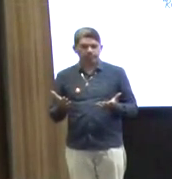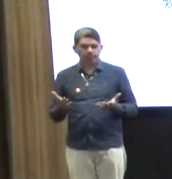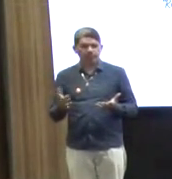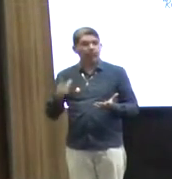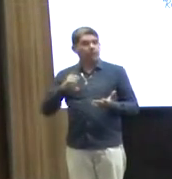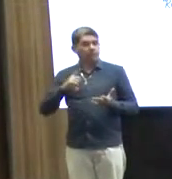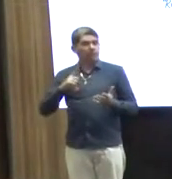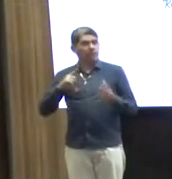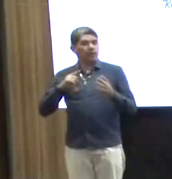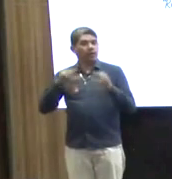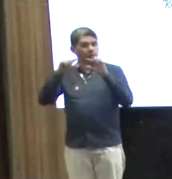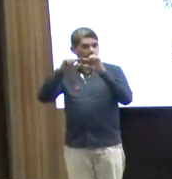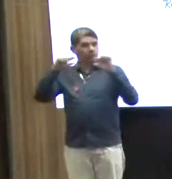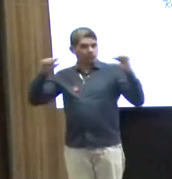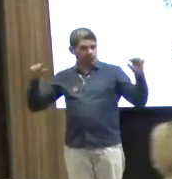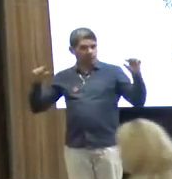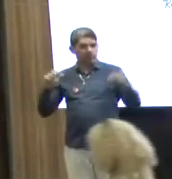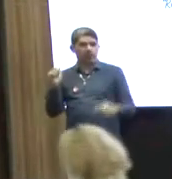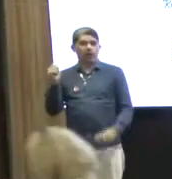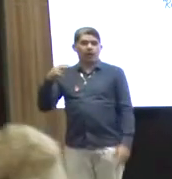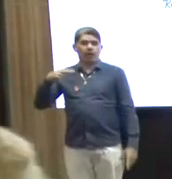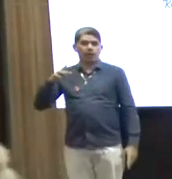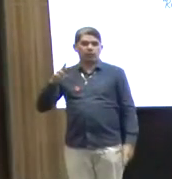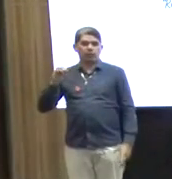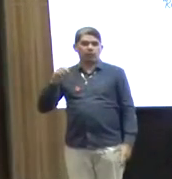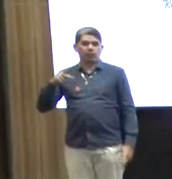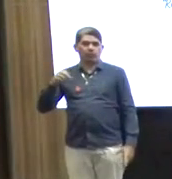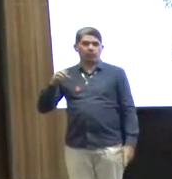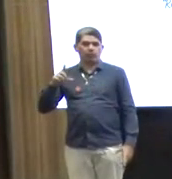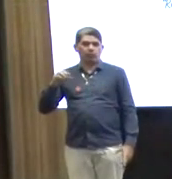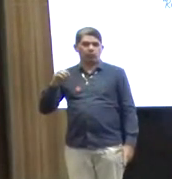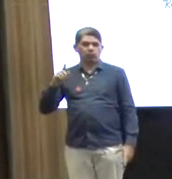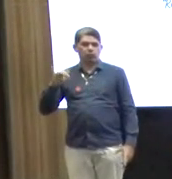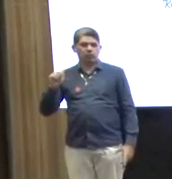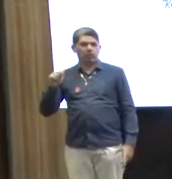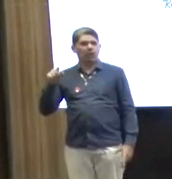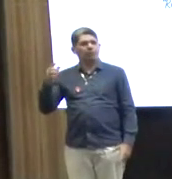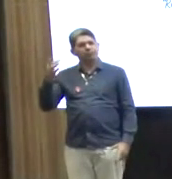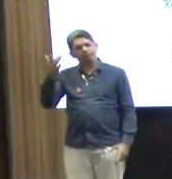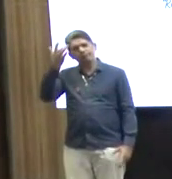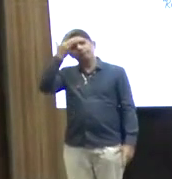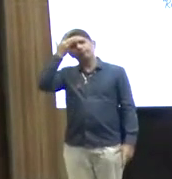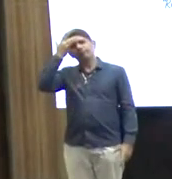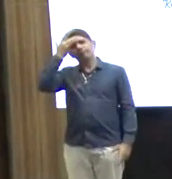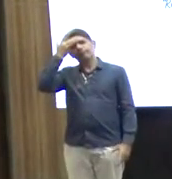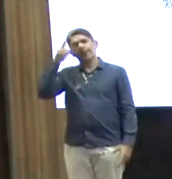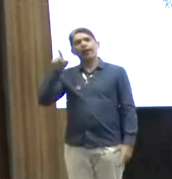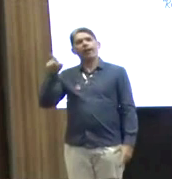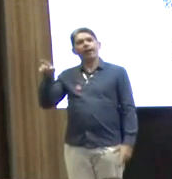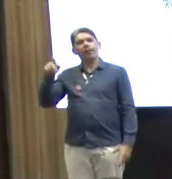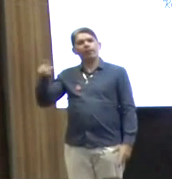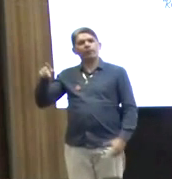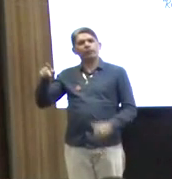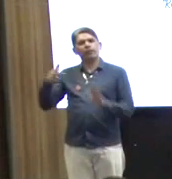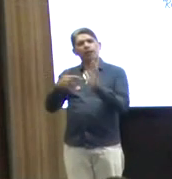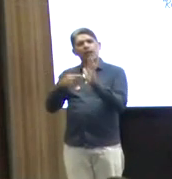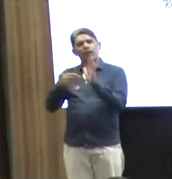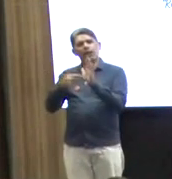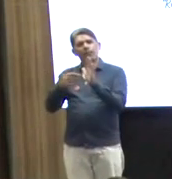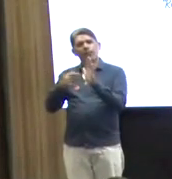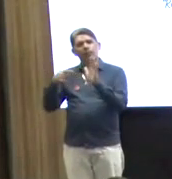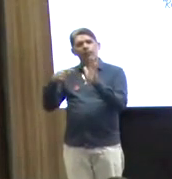antropologia ficou muito gravada na minha cabeça, quando uma professora citava um antropólogo alemão que migrou para os Estados